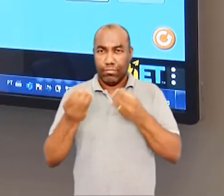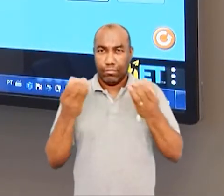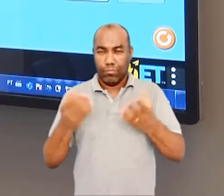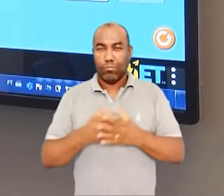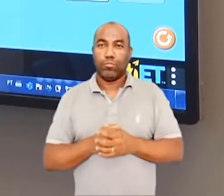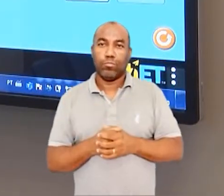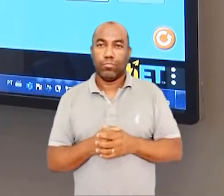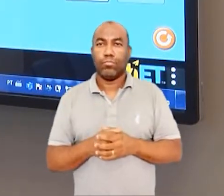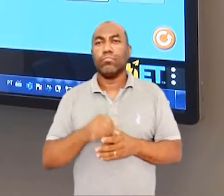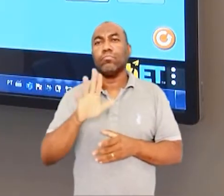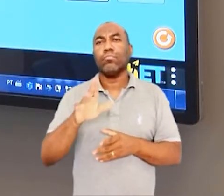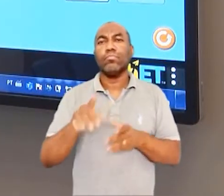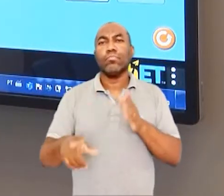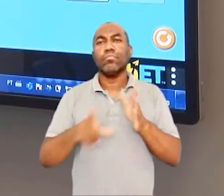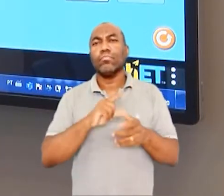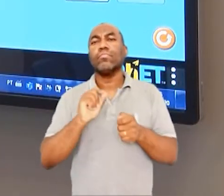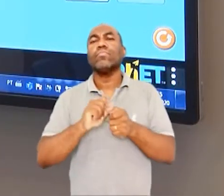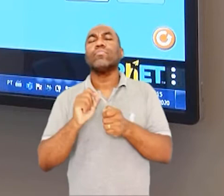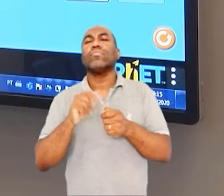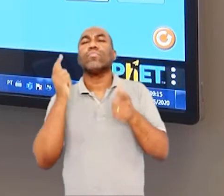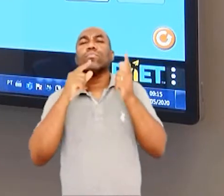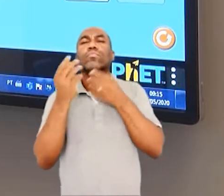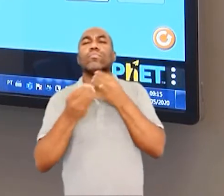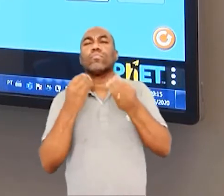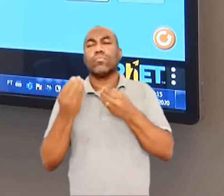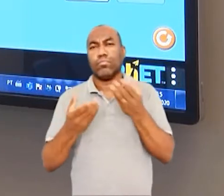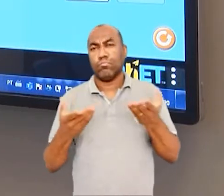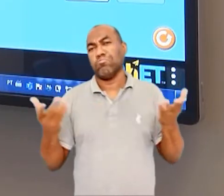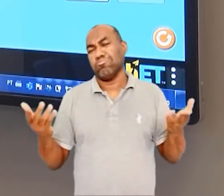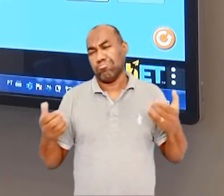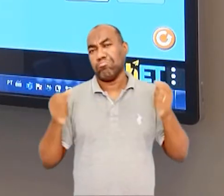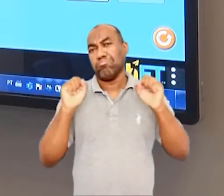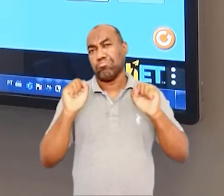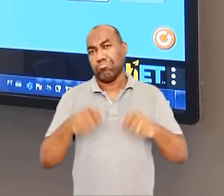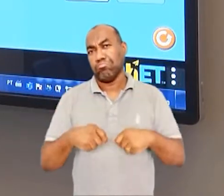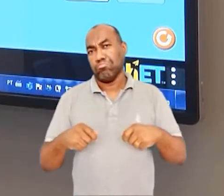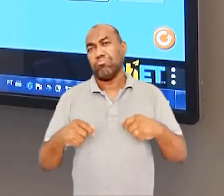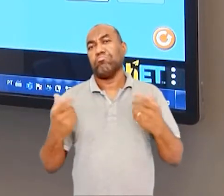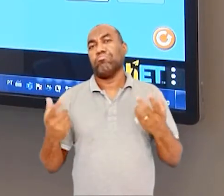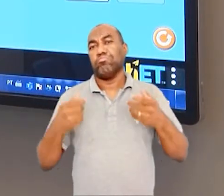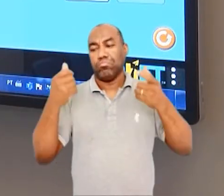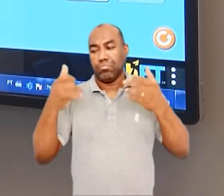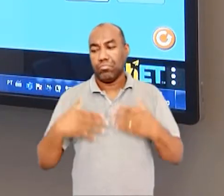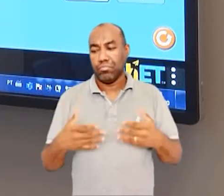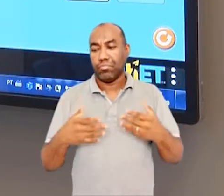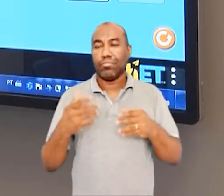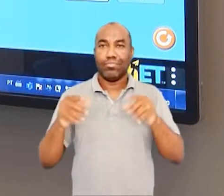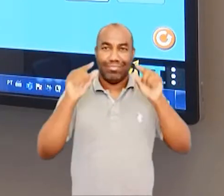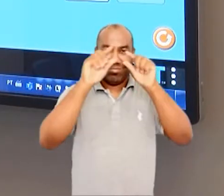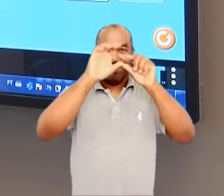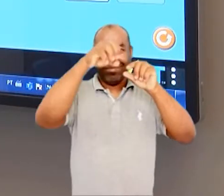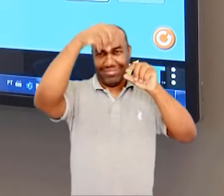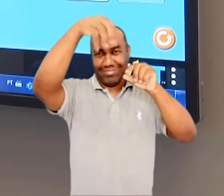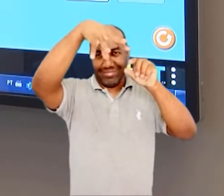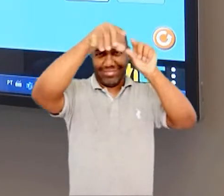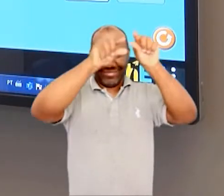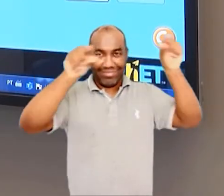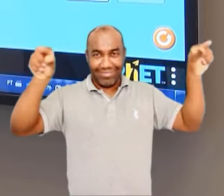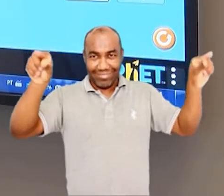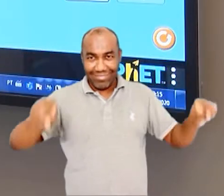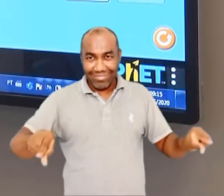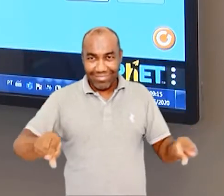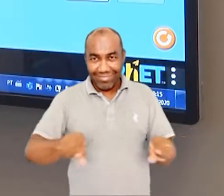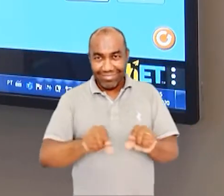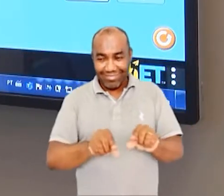fechar o circuito? O que fazer para eu fechar o circuito? Bom, eu posso colocar aqui um outro condutor, na